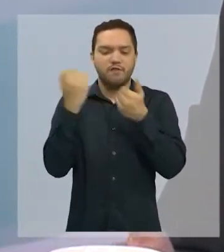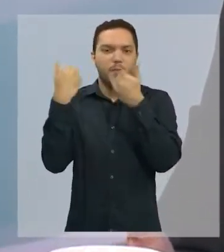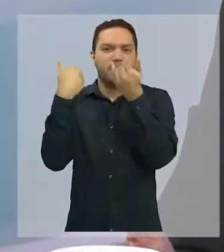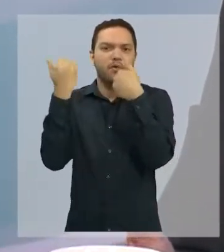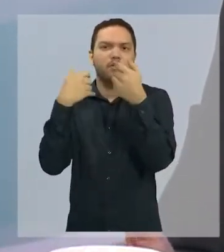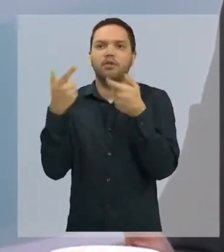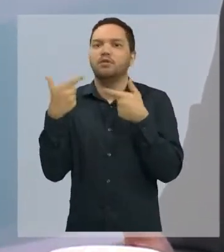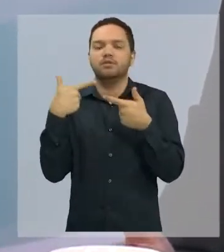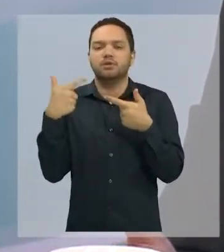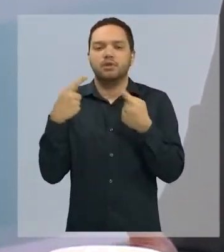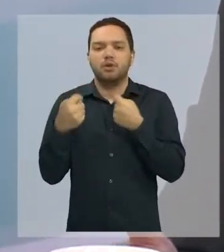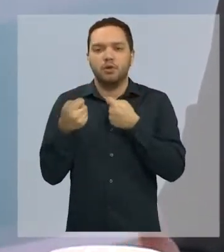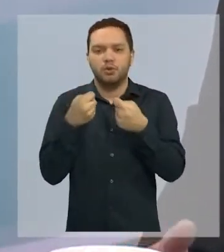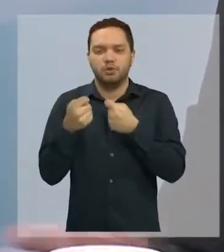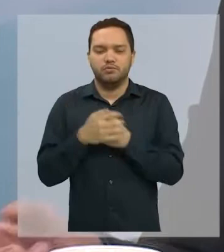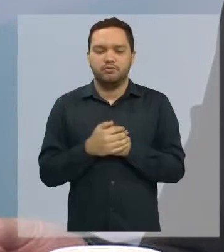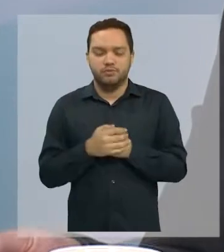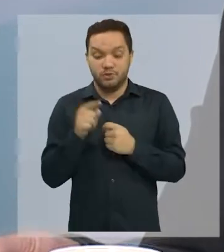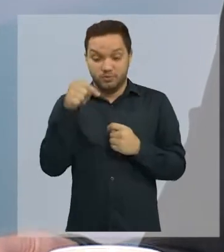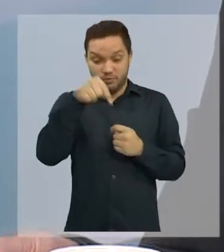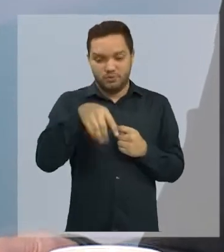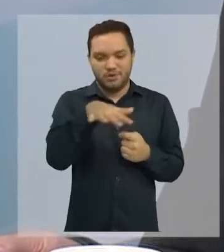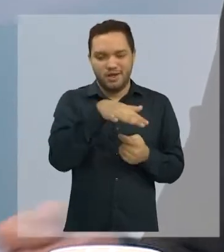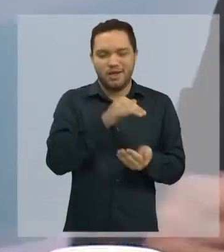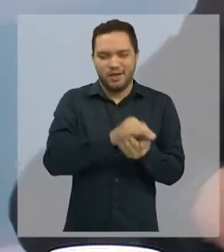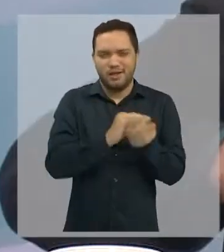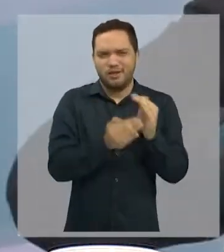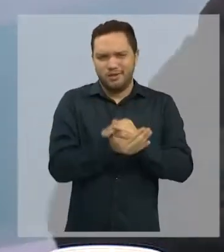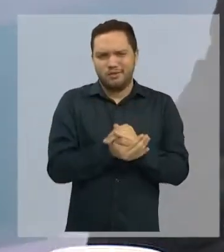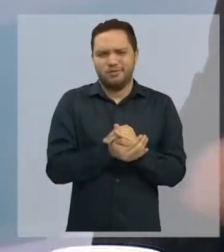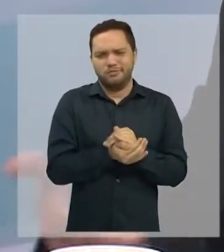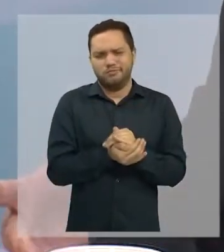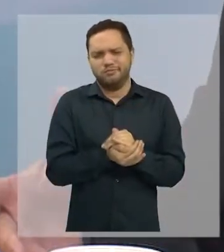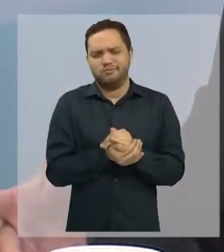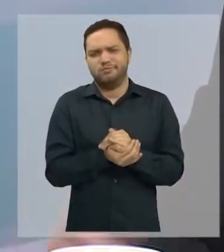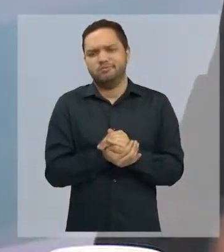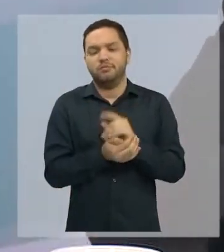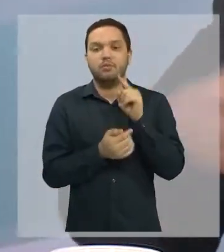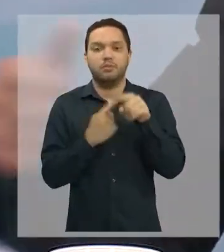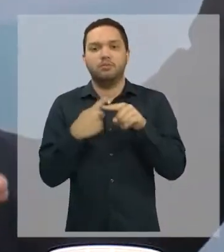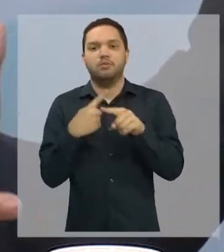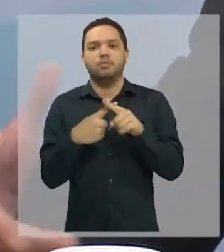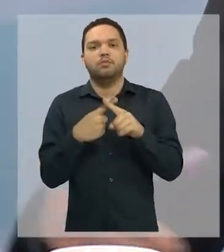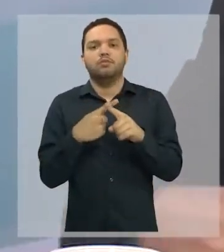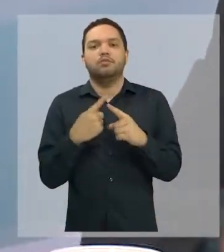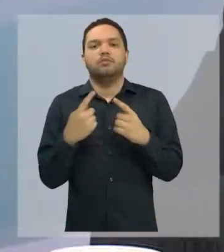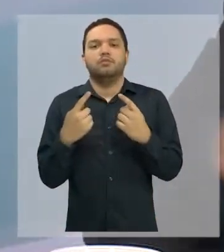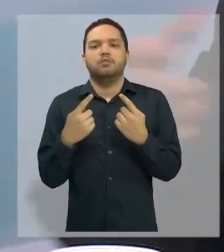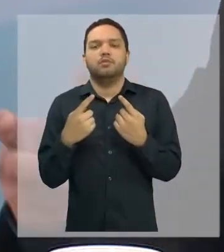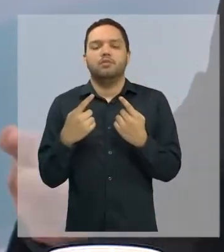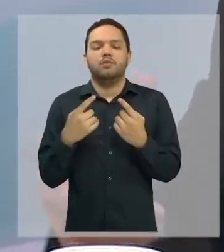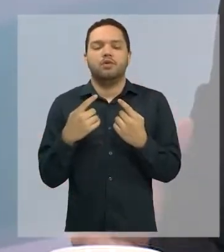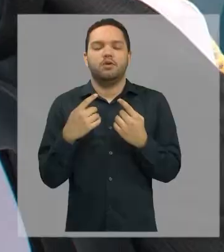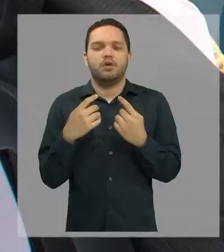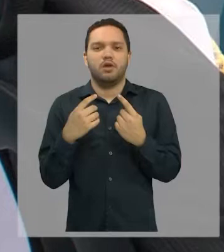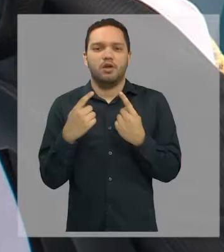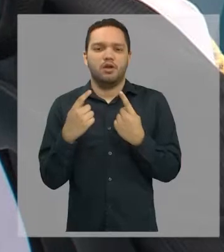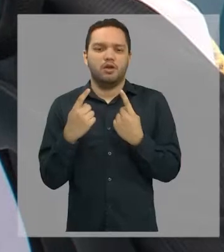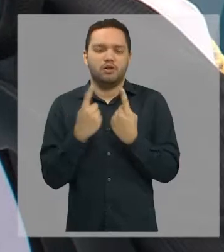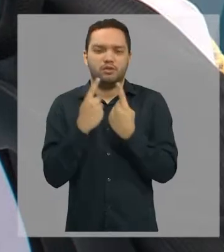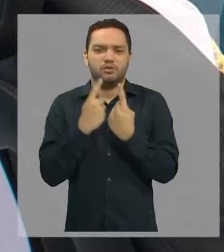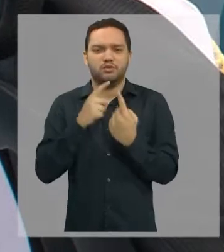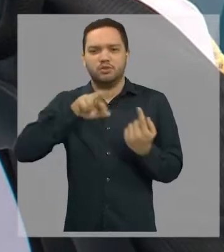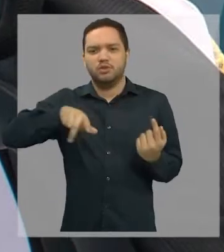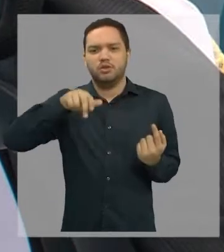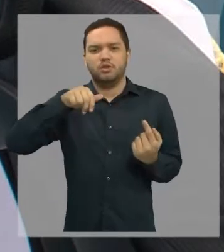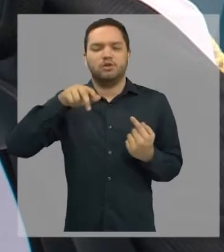sim. Agora, esse fenômeno das artes é curioso. Até bem pouco tempo, quando havia essa ditadura da grande mídia, não